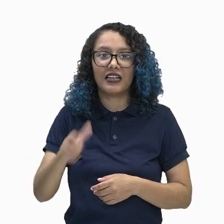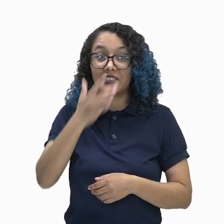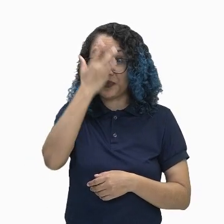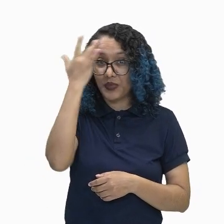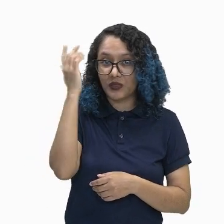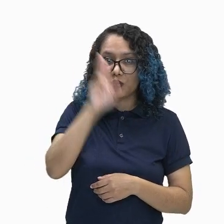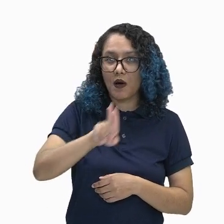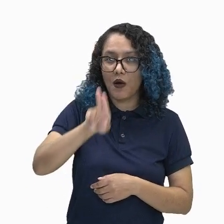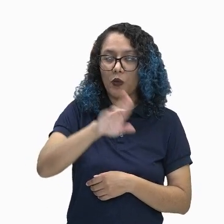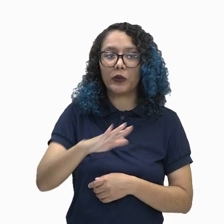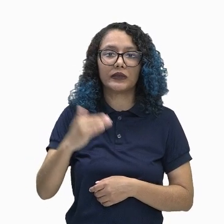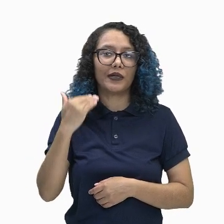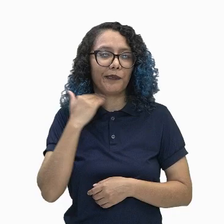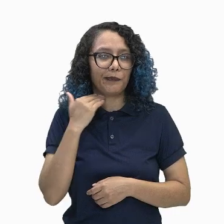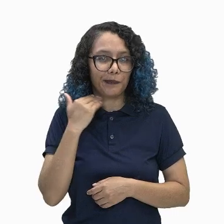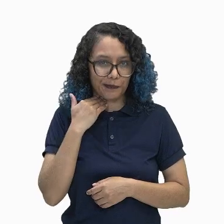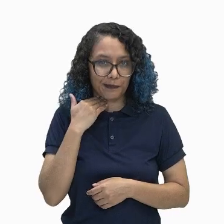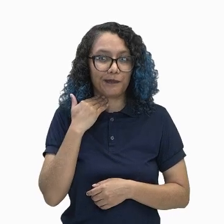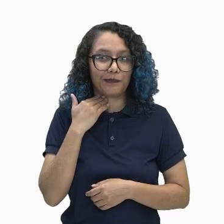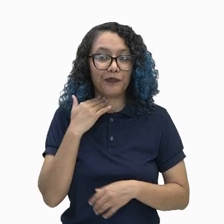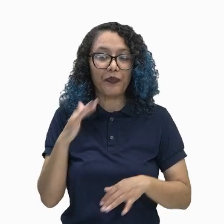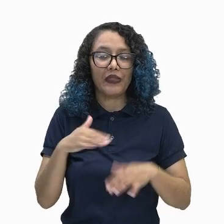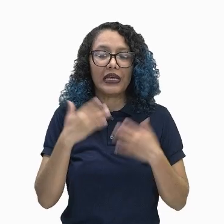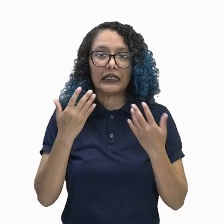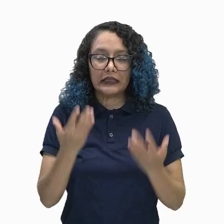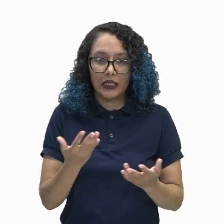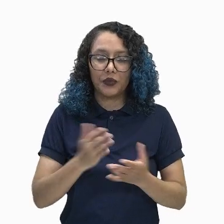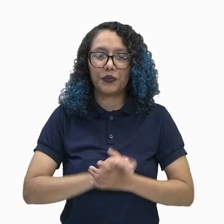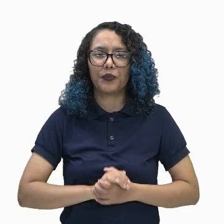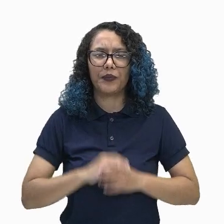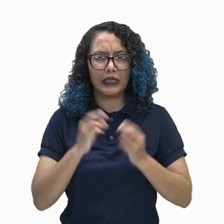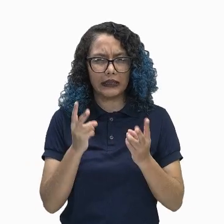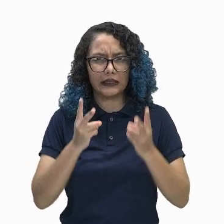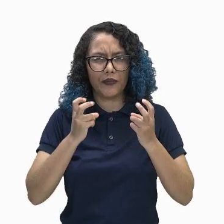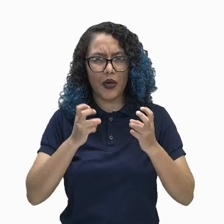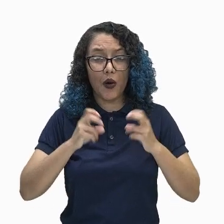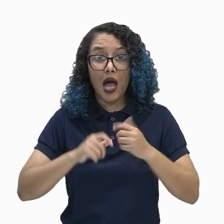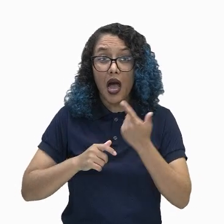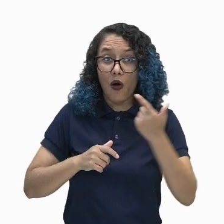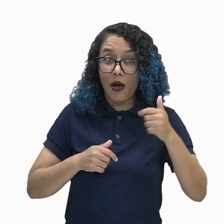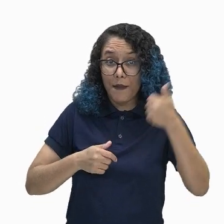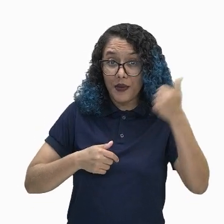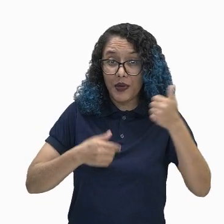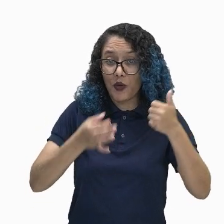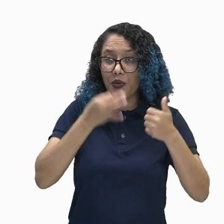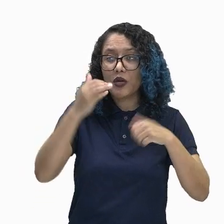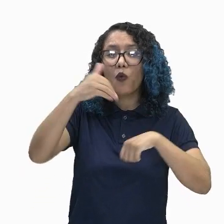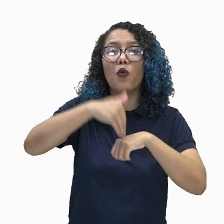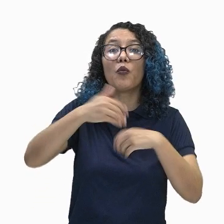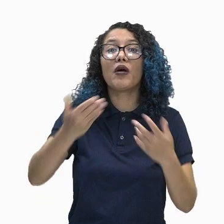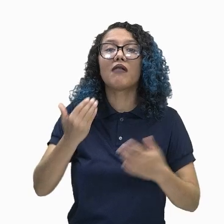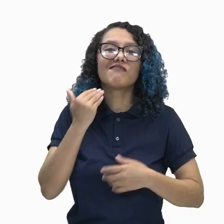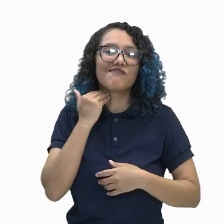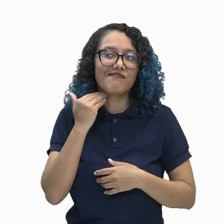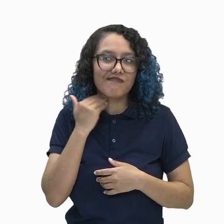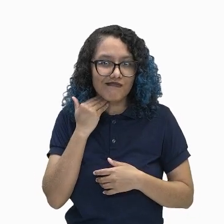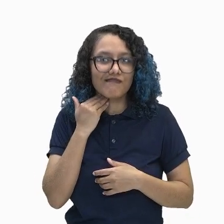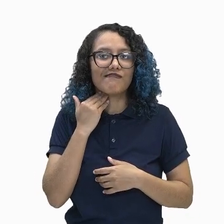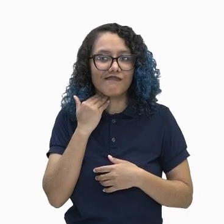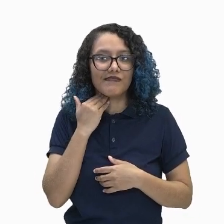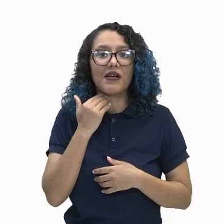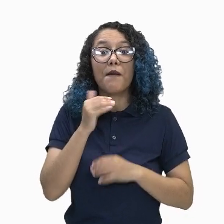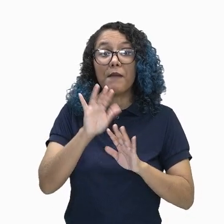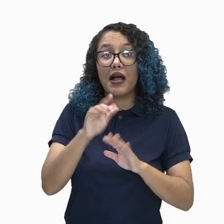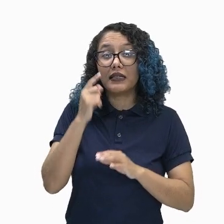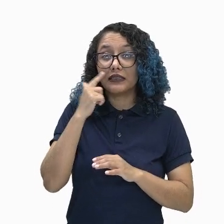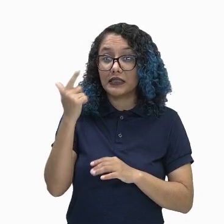do banco. Então percebam que, diferente da outra opinião que coloca a culpa nos bancos, essa pessoa aí tem